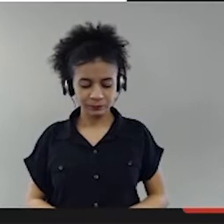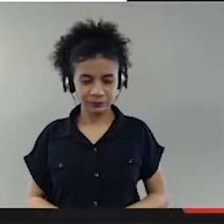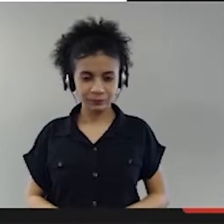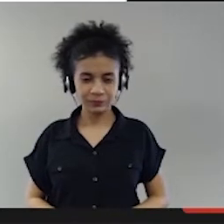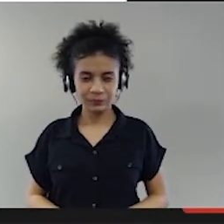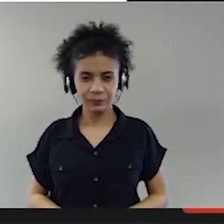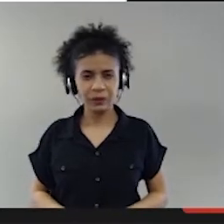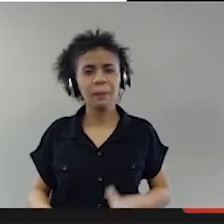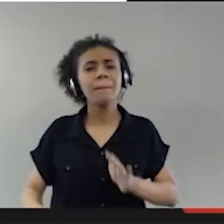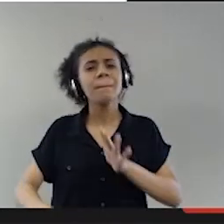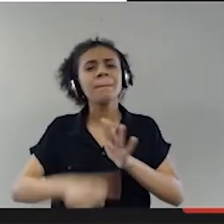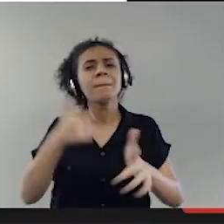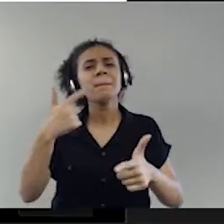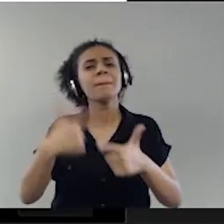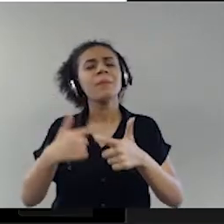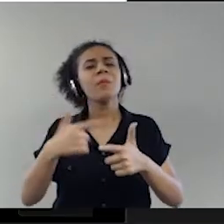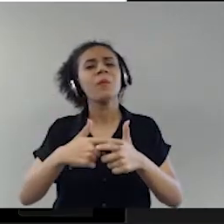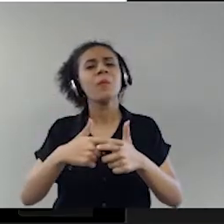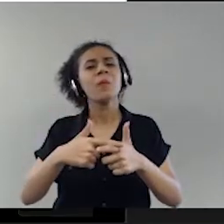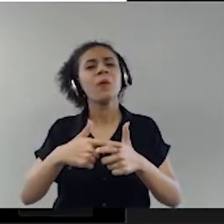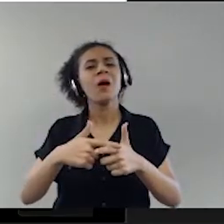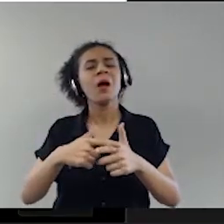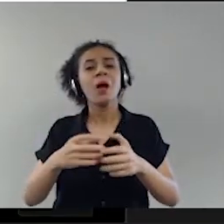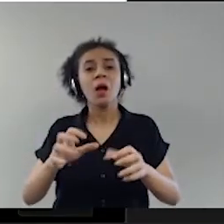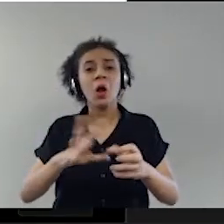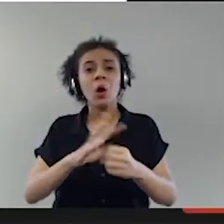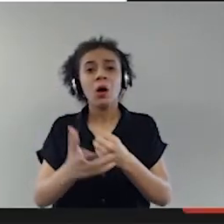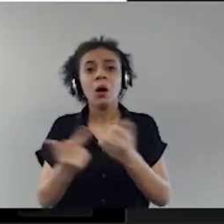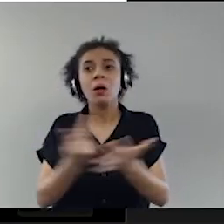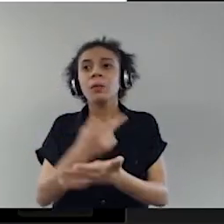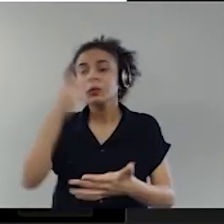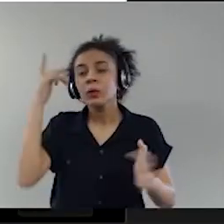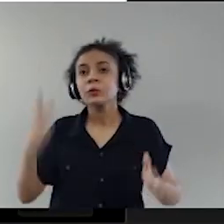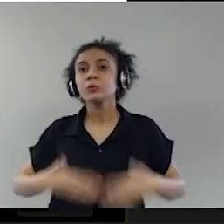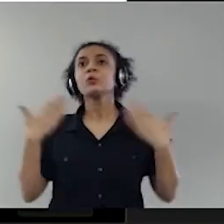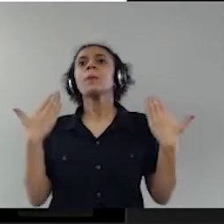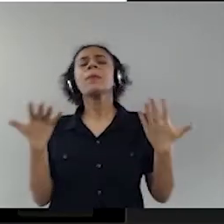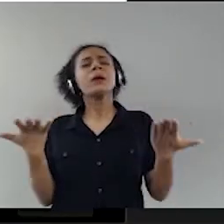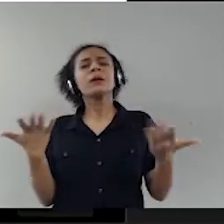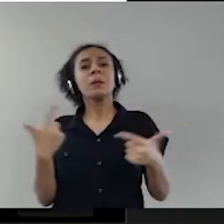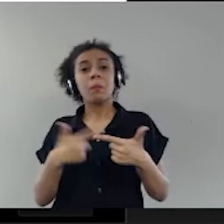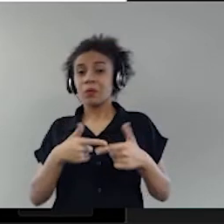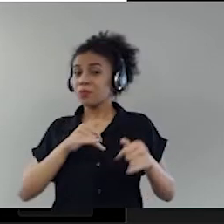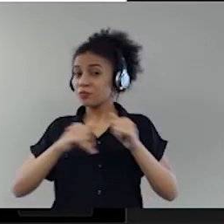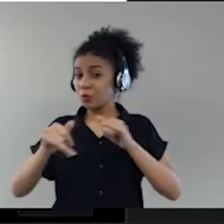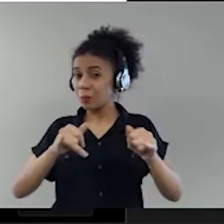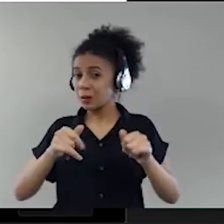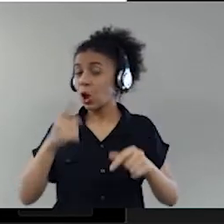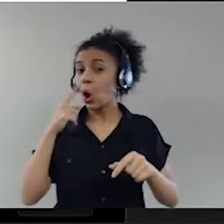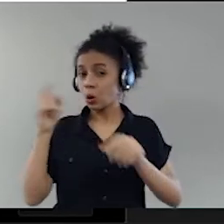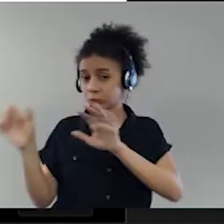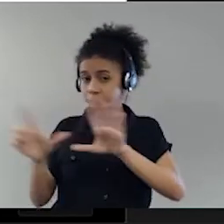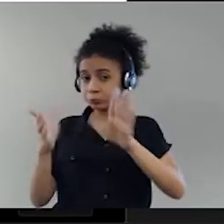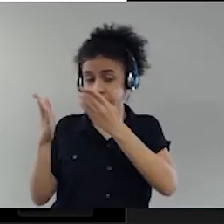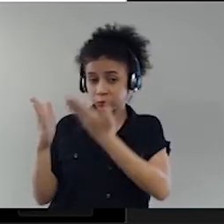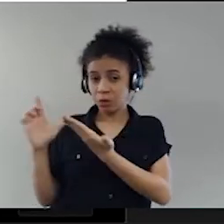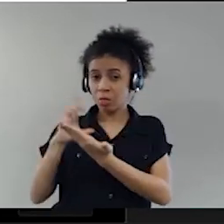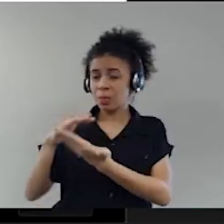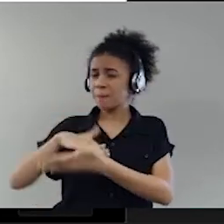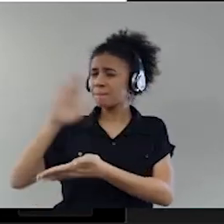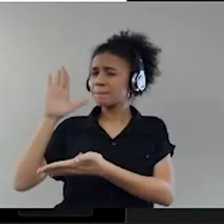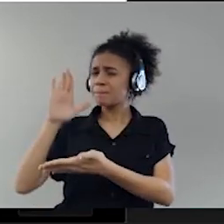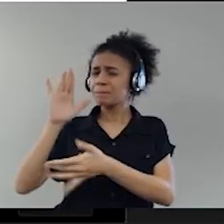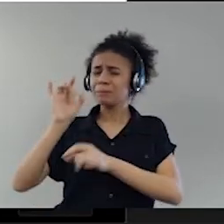que Covid pegou todo mundo de surpresa? Os dados Covid, isso aqui é uma projeção com o que tem de